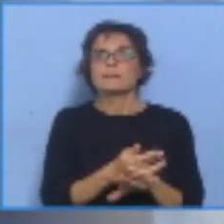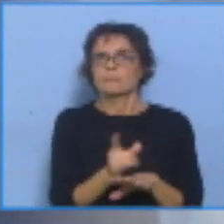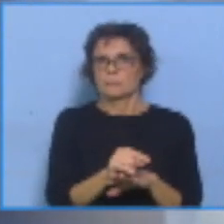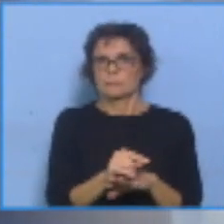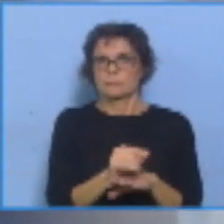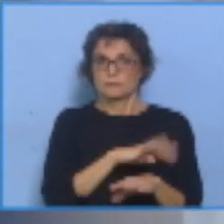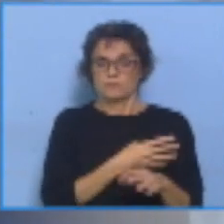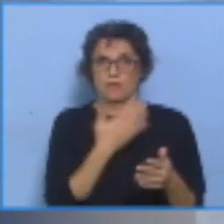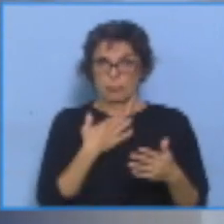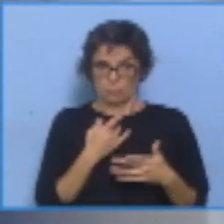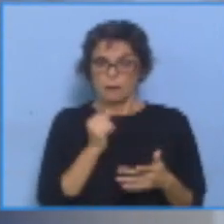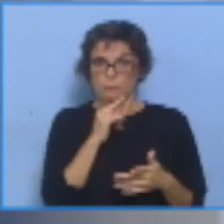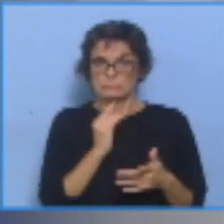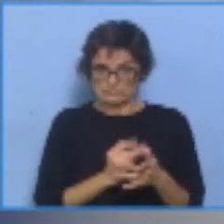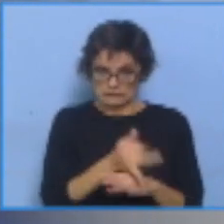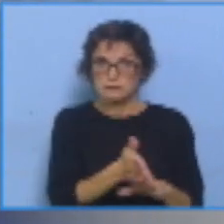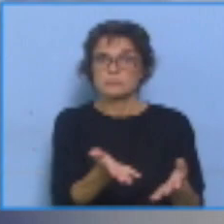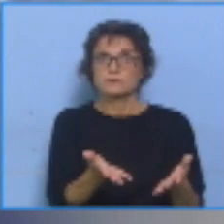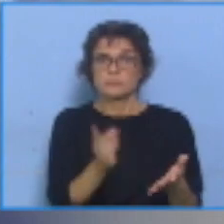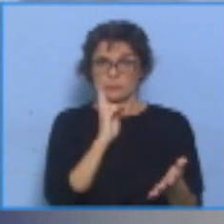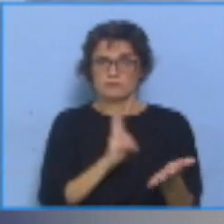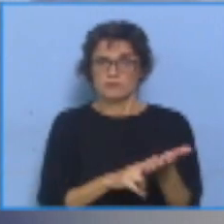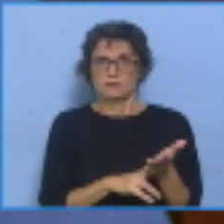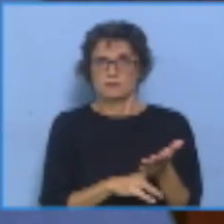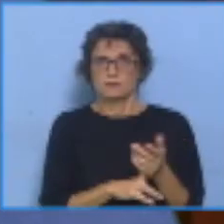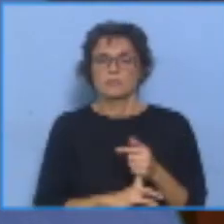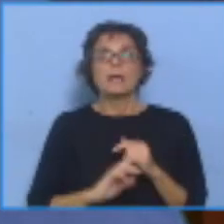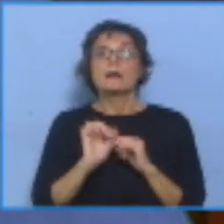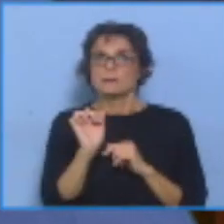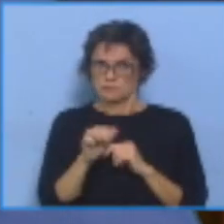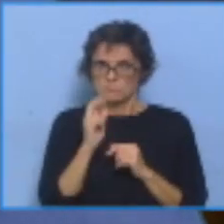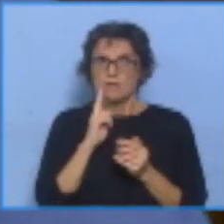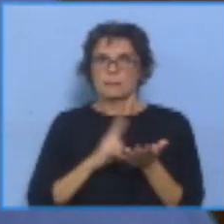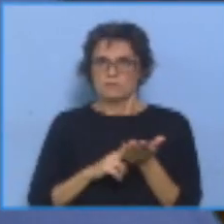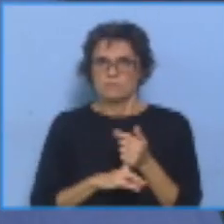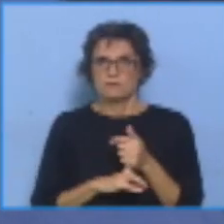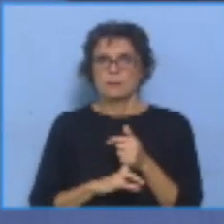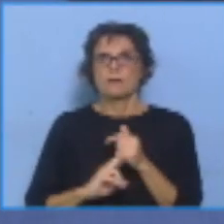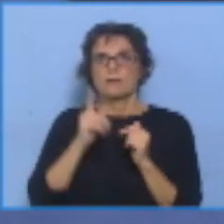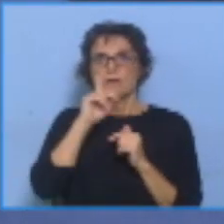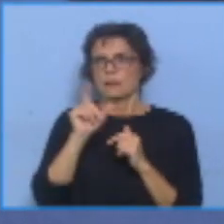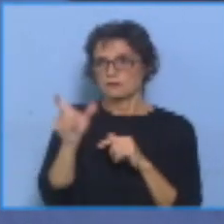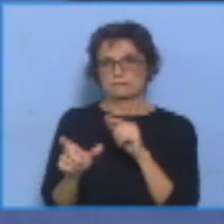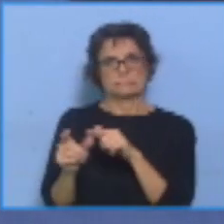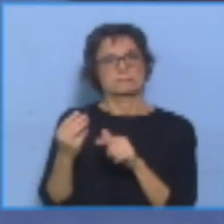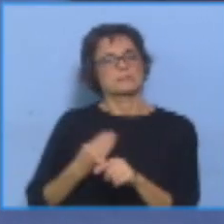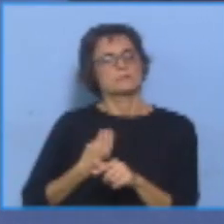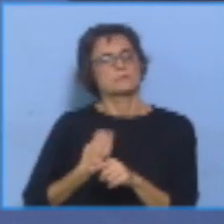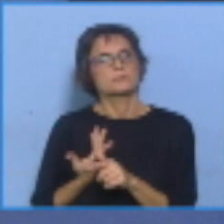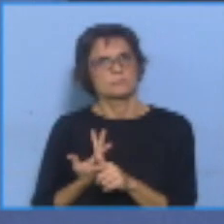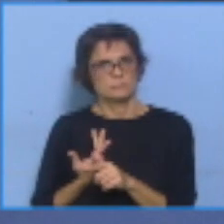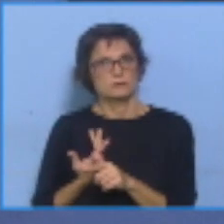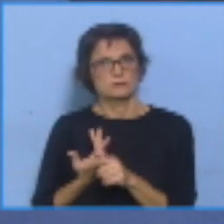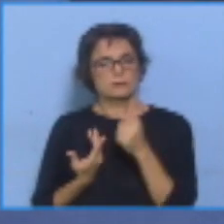dá essa capacidade, não é, Rui Teixeira? É verdade. E Sofia sempre teve essa preocupação.